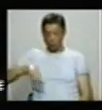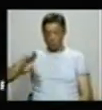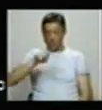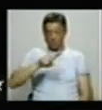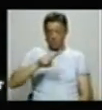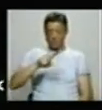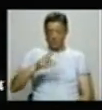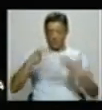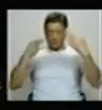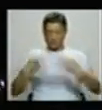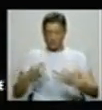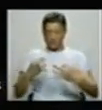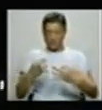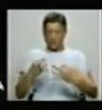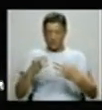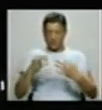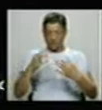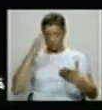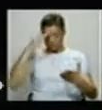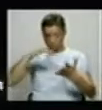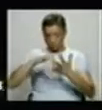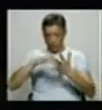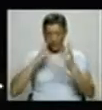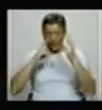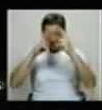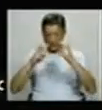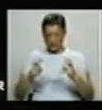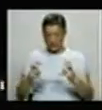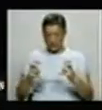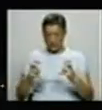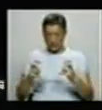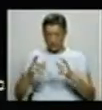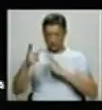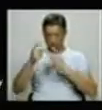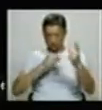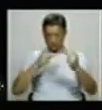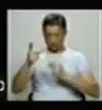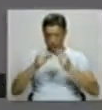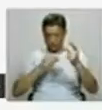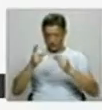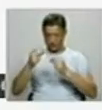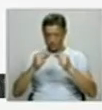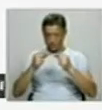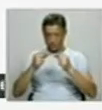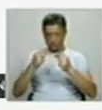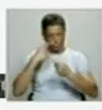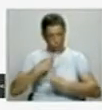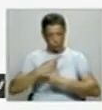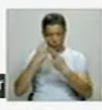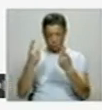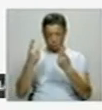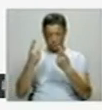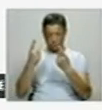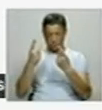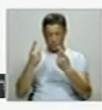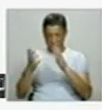de certeza que foi o resultado desta investigação, nós temos cordas de estrelas, autênticos comboios de estrelas, com estrelas